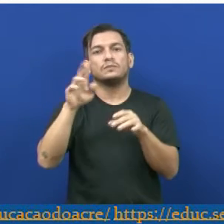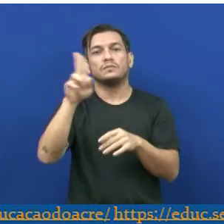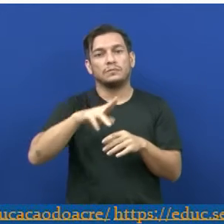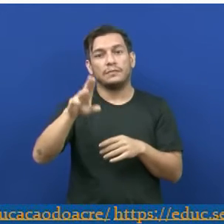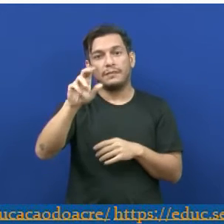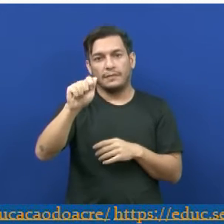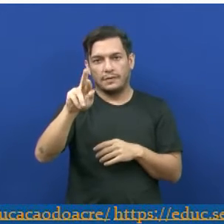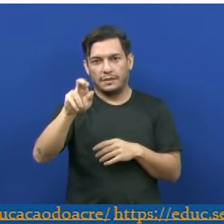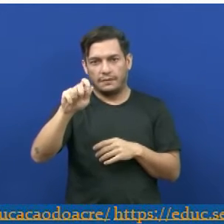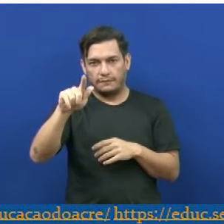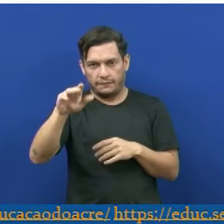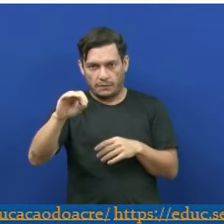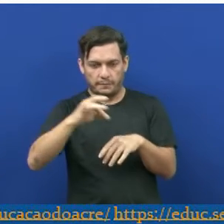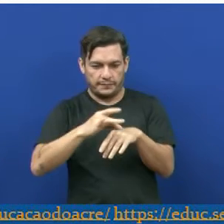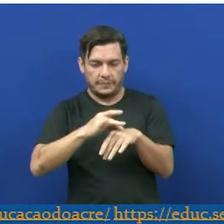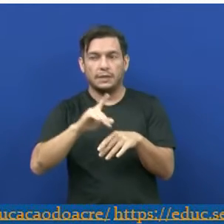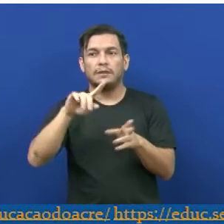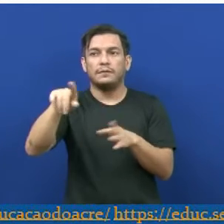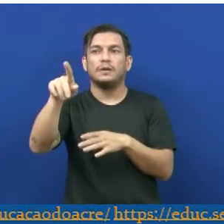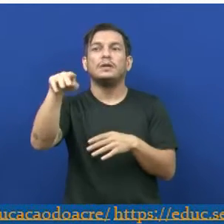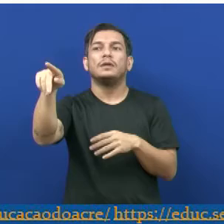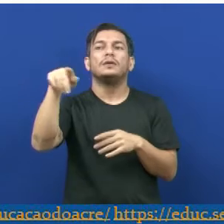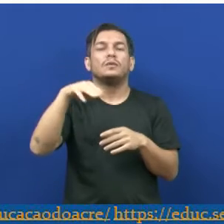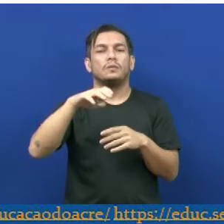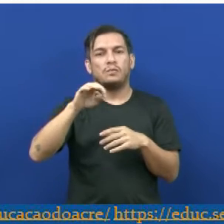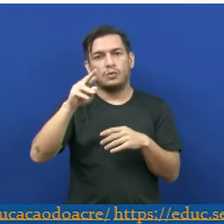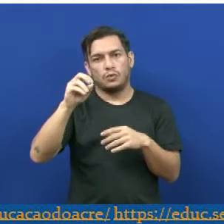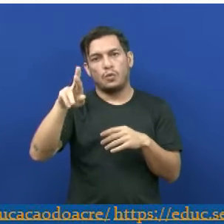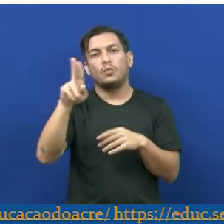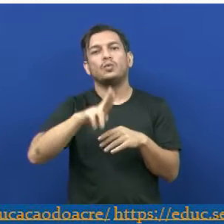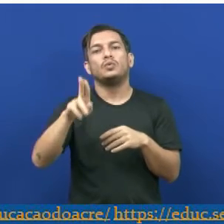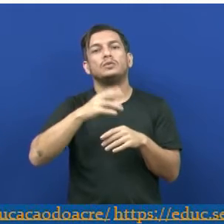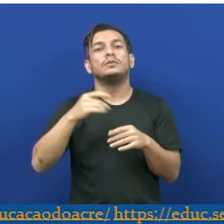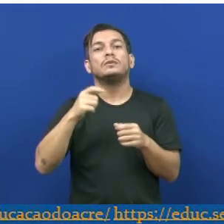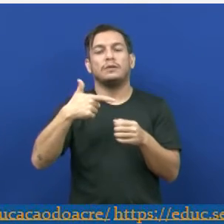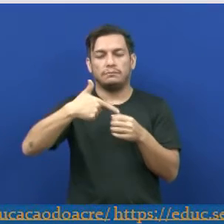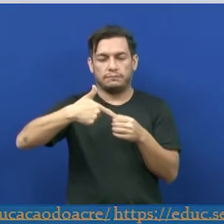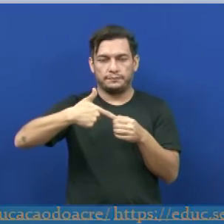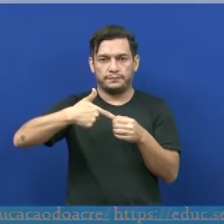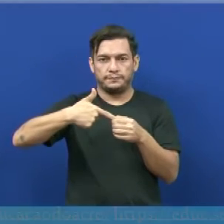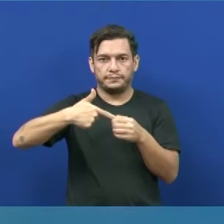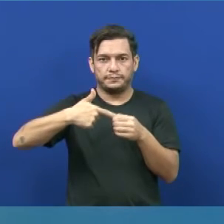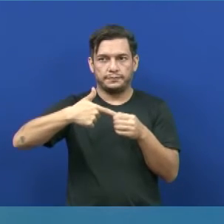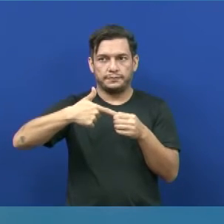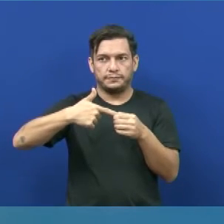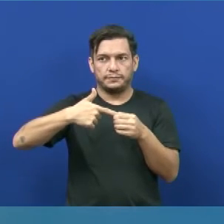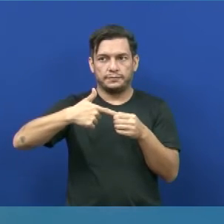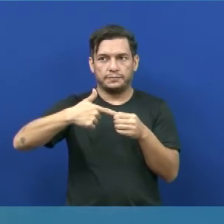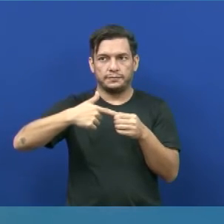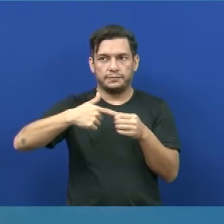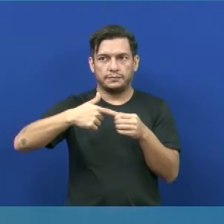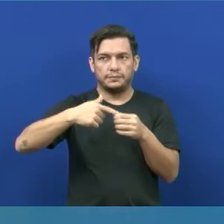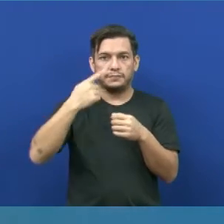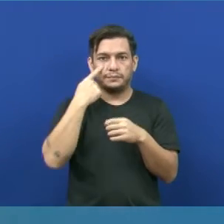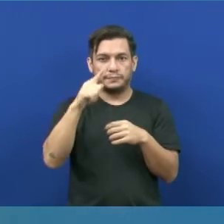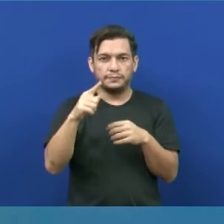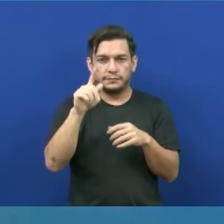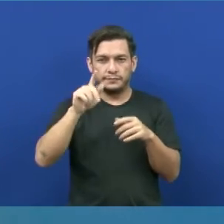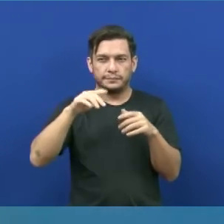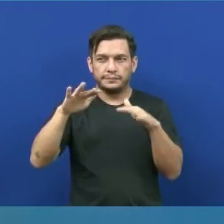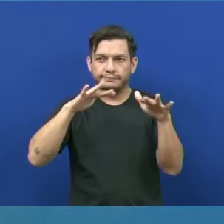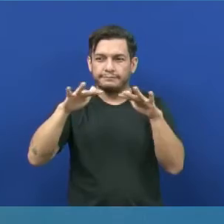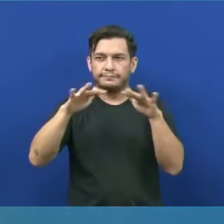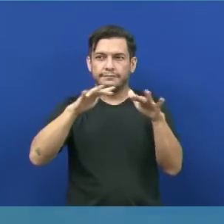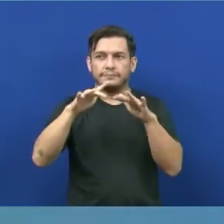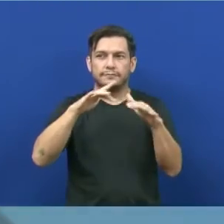mineral. No motor a combustão, você utiliza um derivado do petróleo, que é o combustível, Por um lado, observem a animação, por um